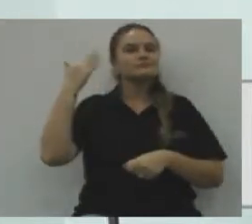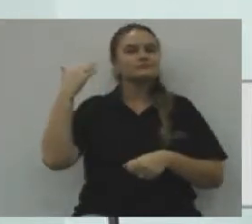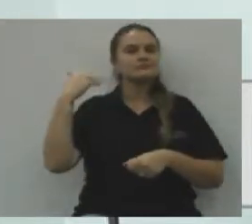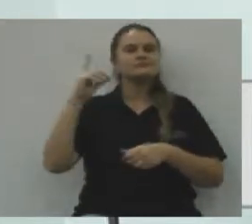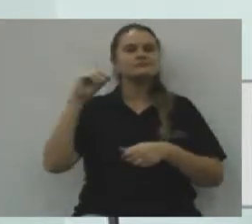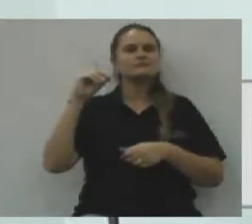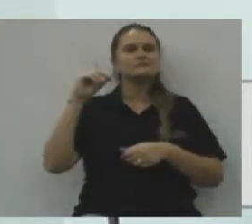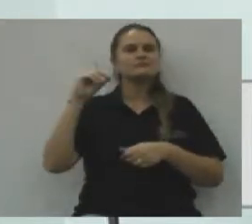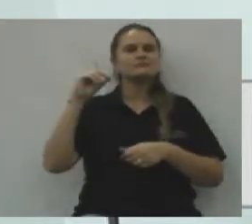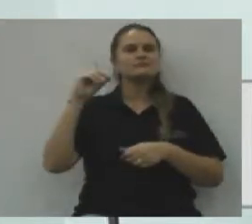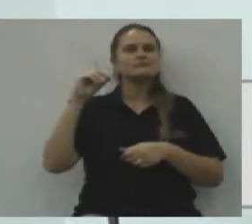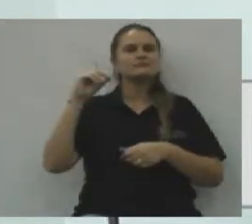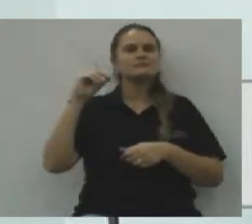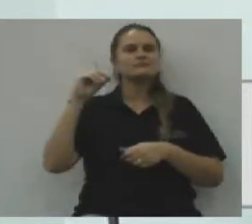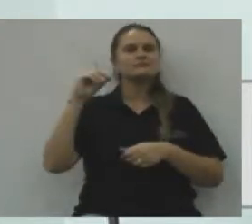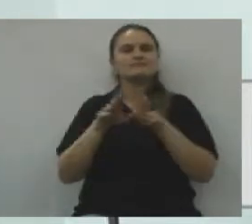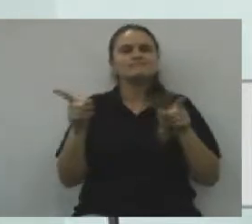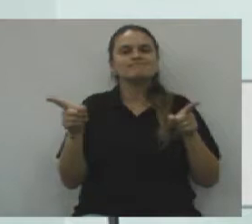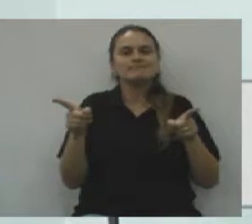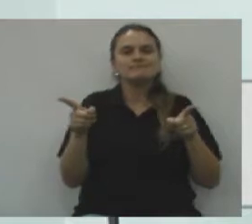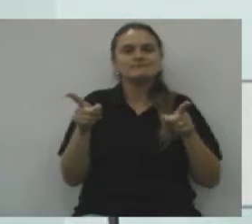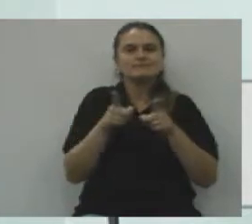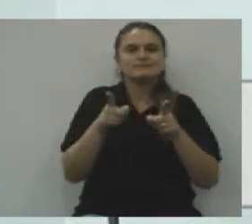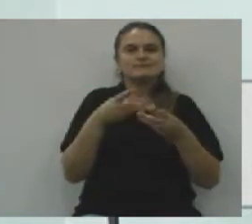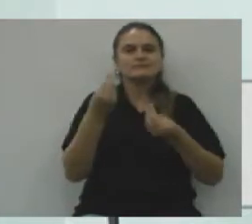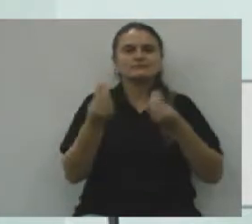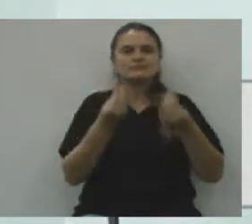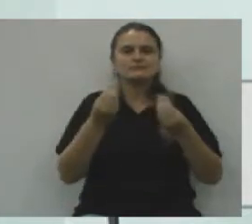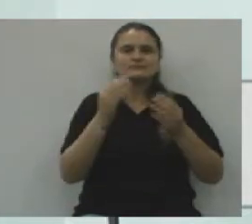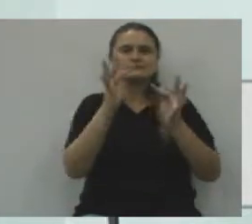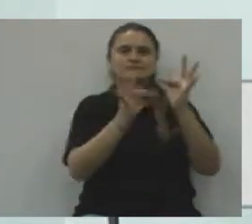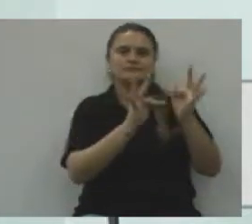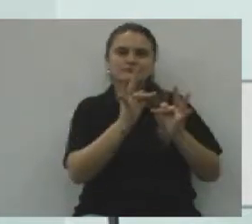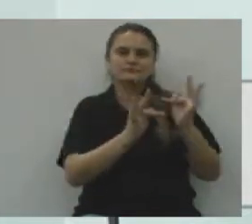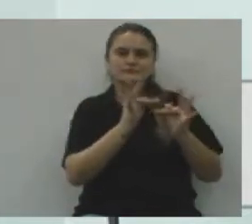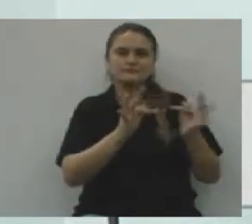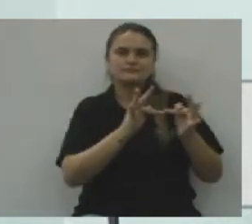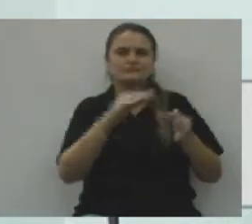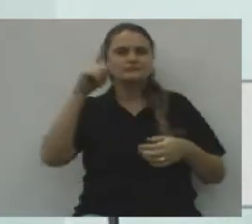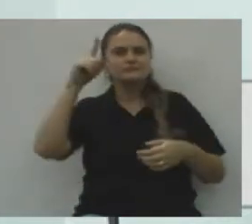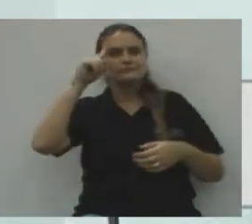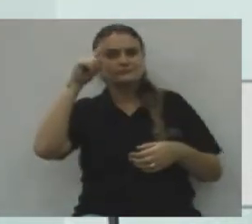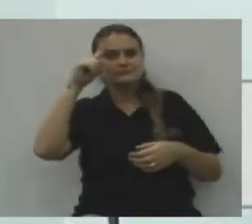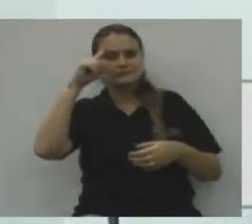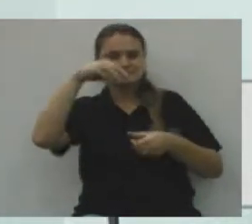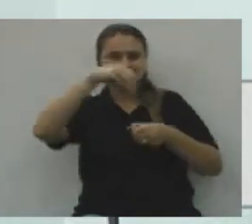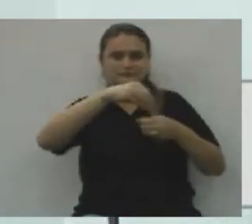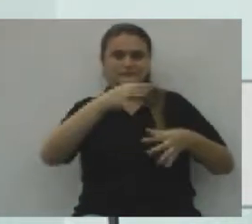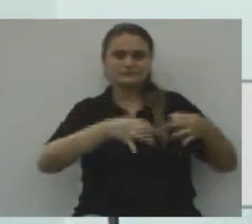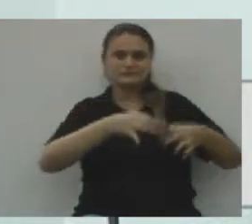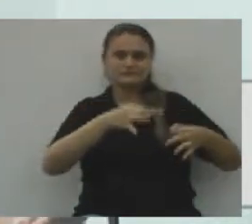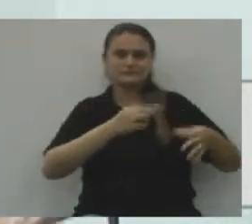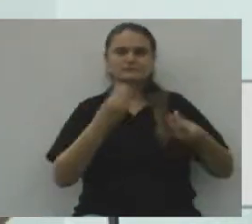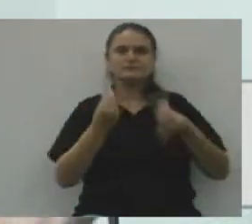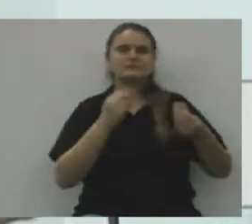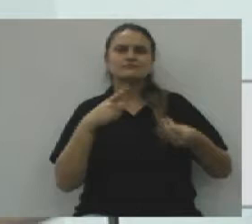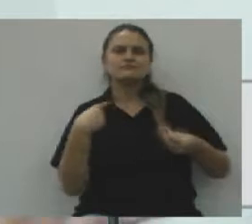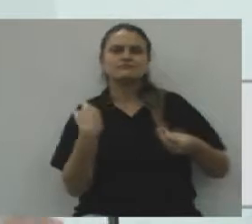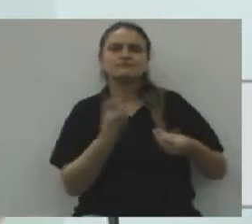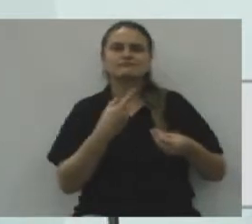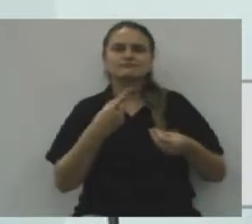só histórico, mas também uma apresentação a como essa questão funciona no cotidiano forense, ou seja, como nós